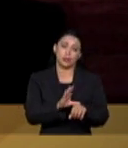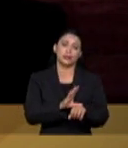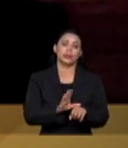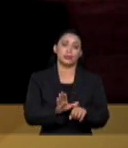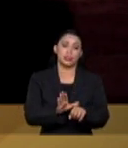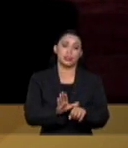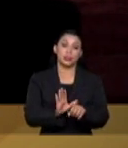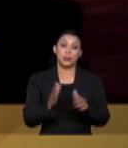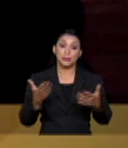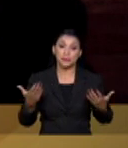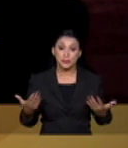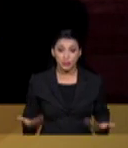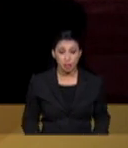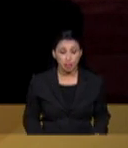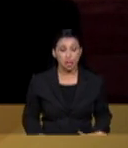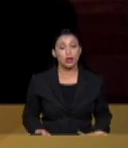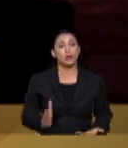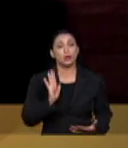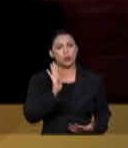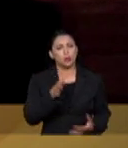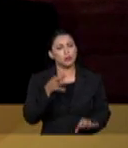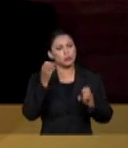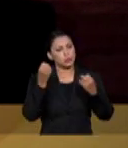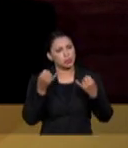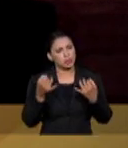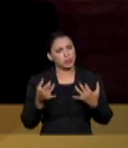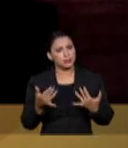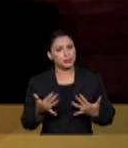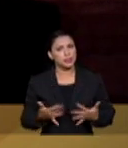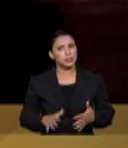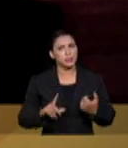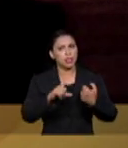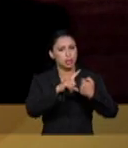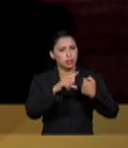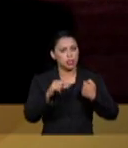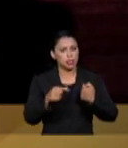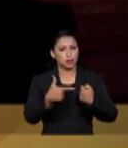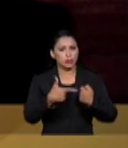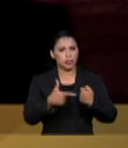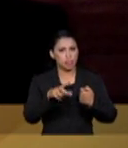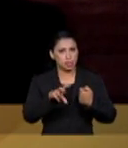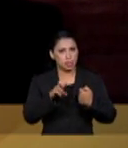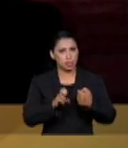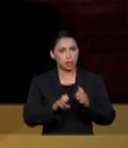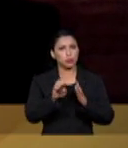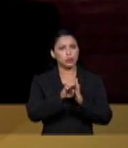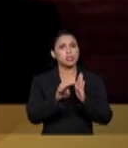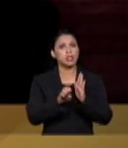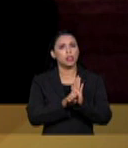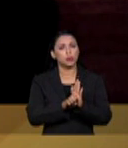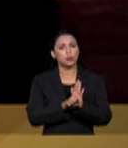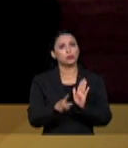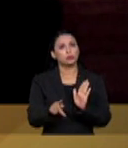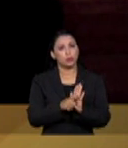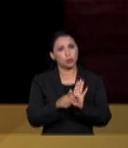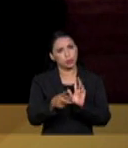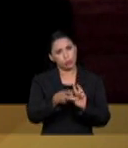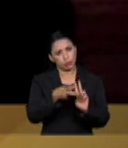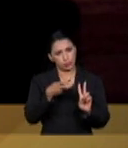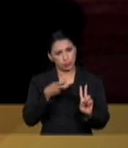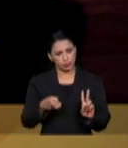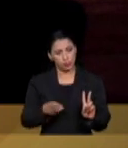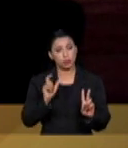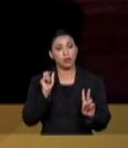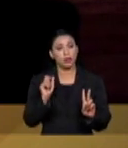logo e como bem explícita o artigo 25 do próprio estatuto do índio em